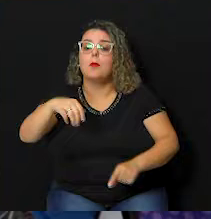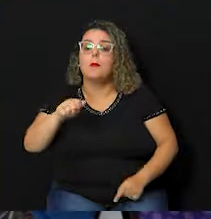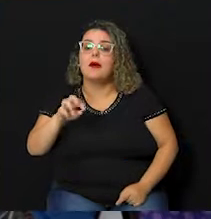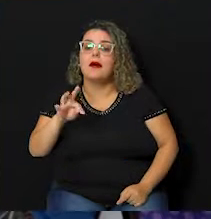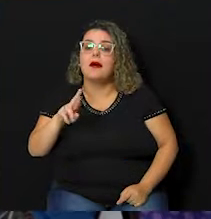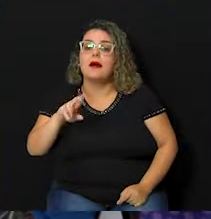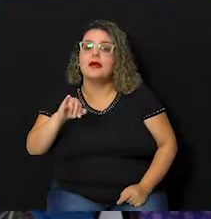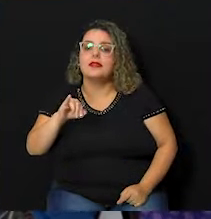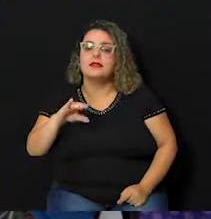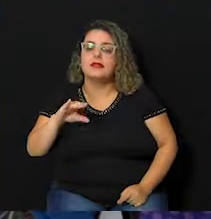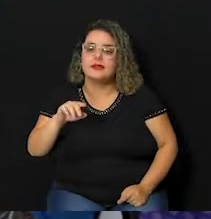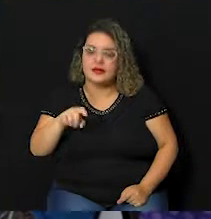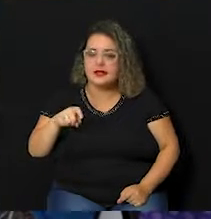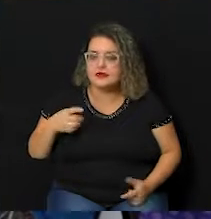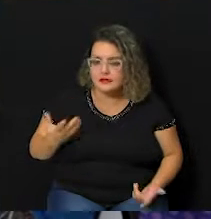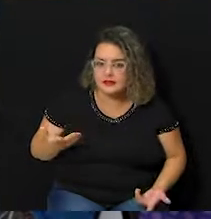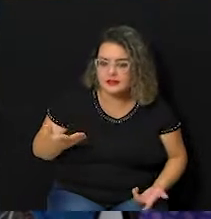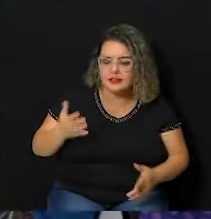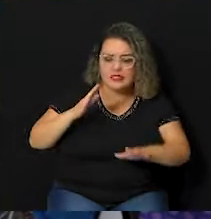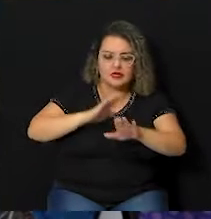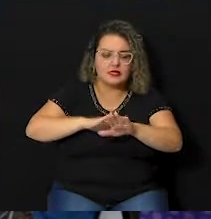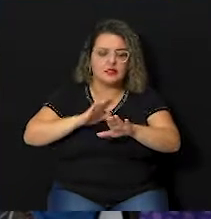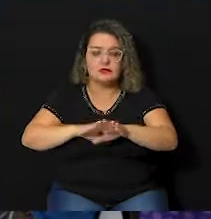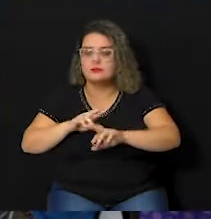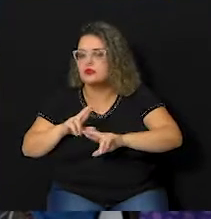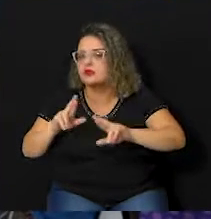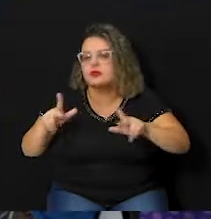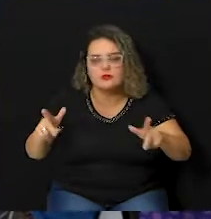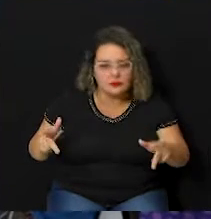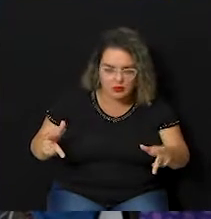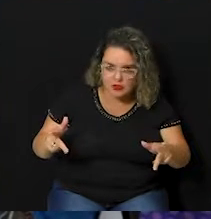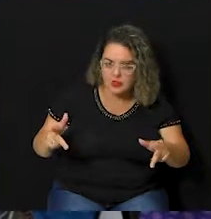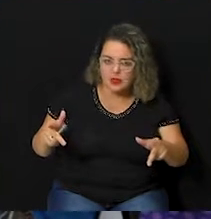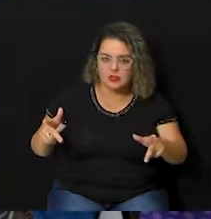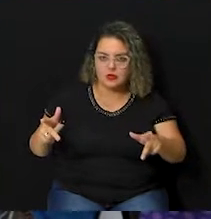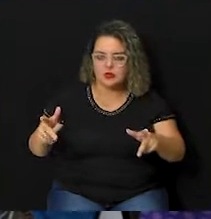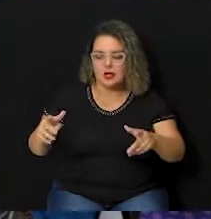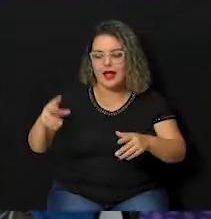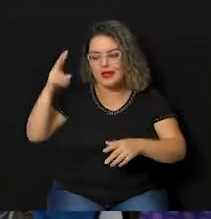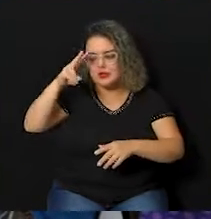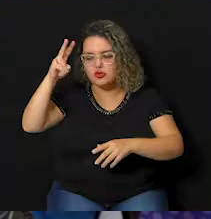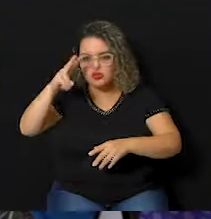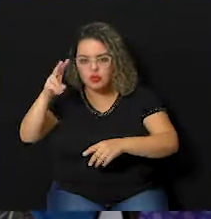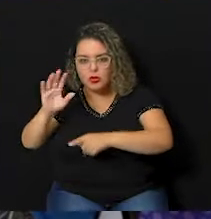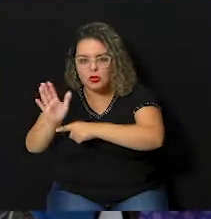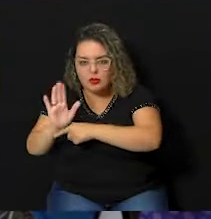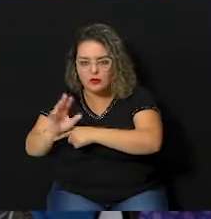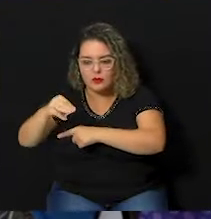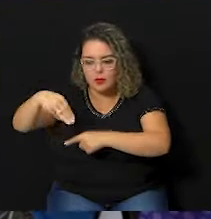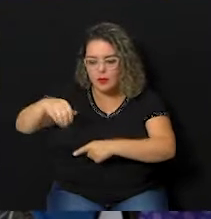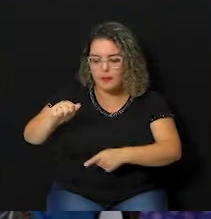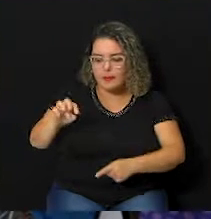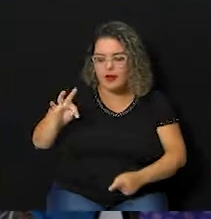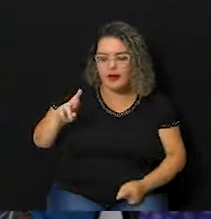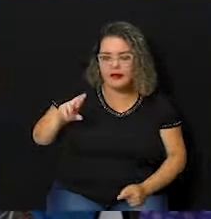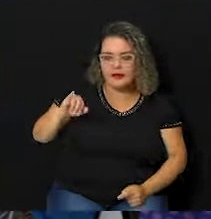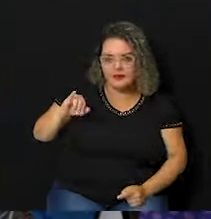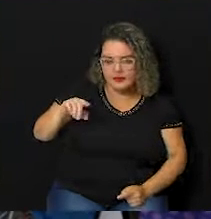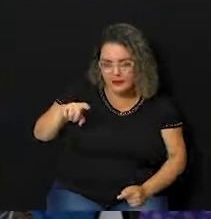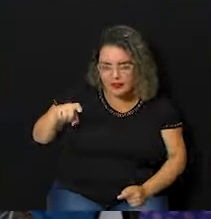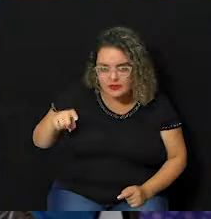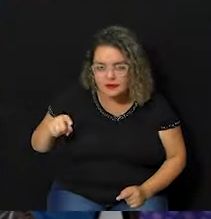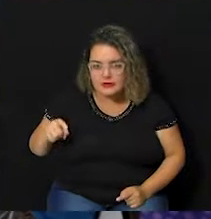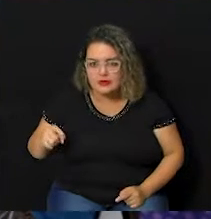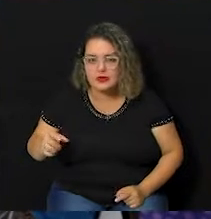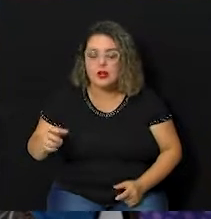Matrix, só que na verdade a tripulação eram os personagens do Dragon Ball. Então, assim, eu peguei os personagens do Dragon Ball, botei com as roupas do Star Wars,